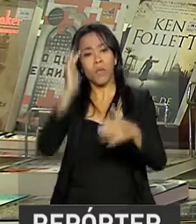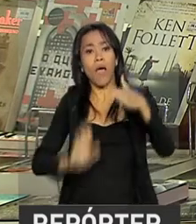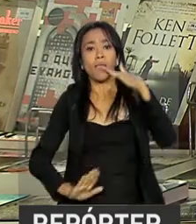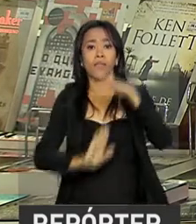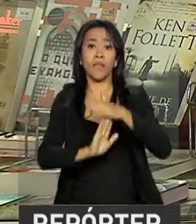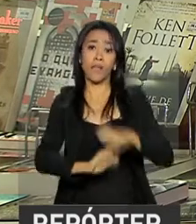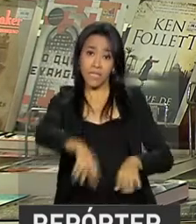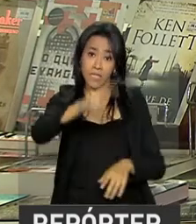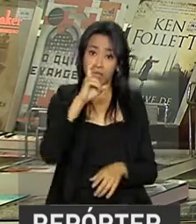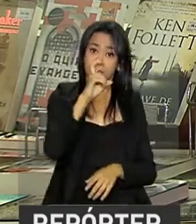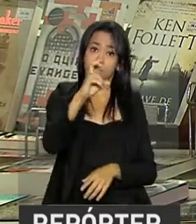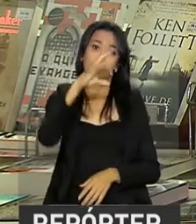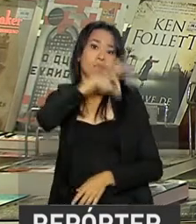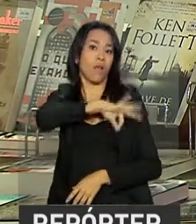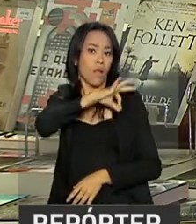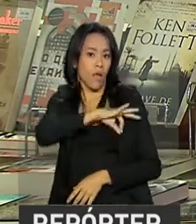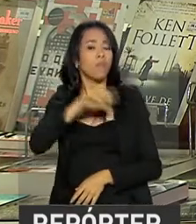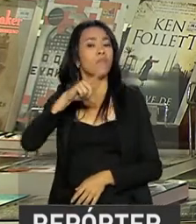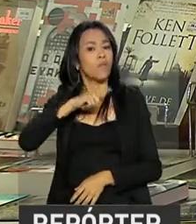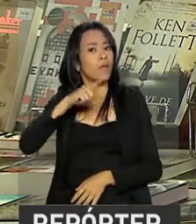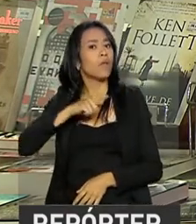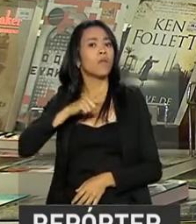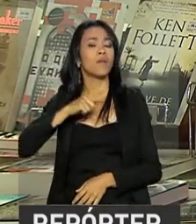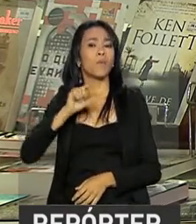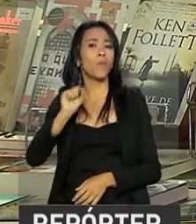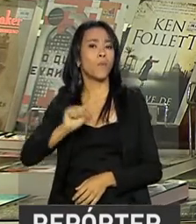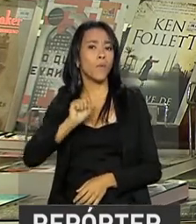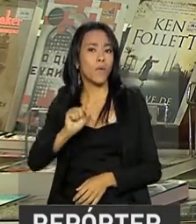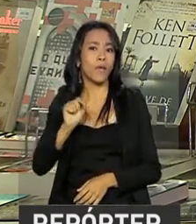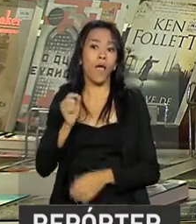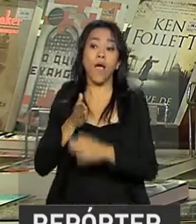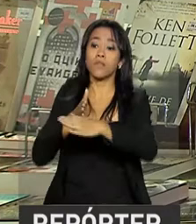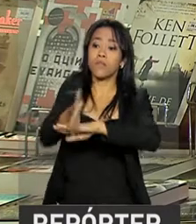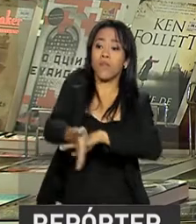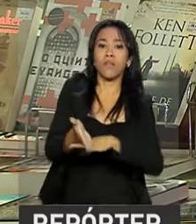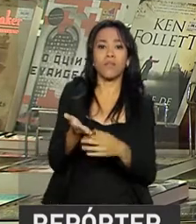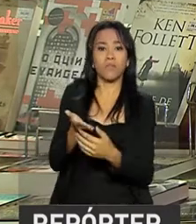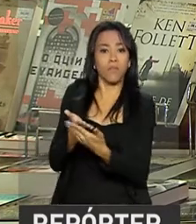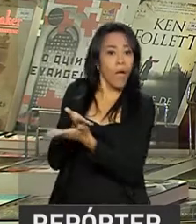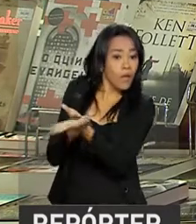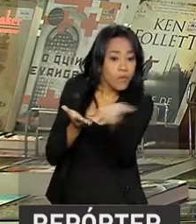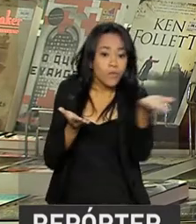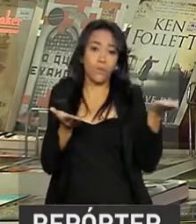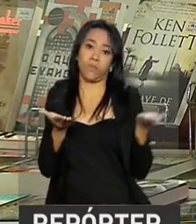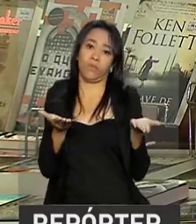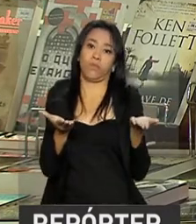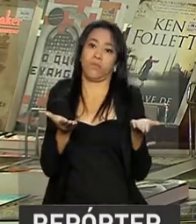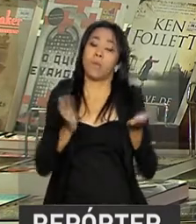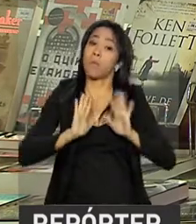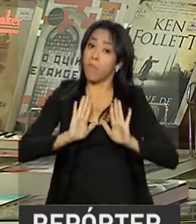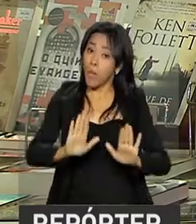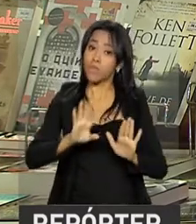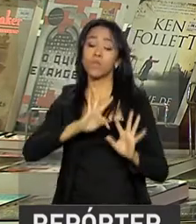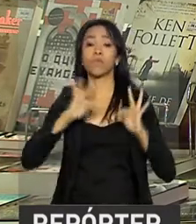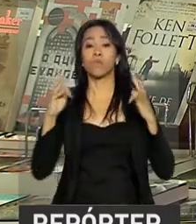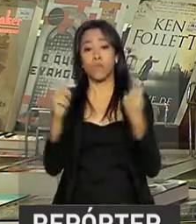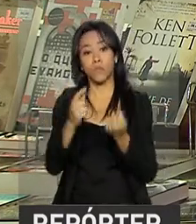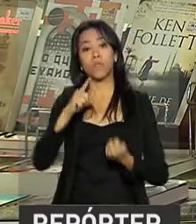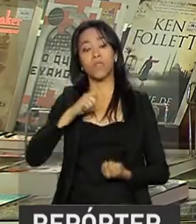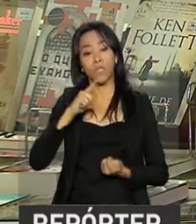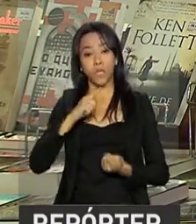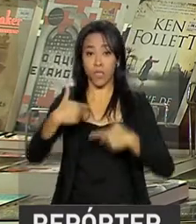cinco salários mínimos tenho mais condições de ter acesso a esses itens mas todos os que têm vínculo empregatício